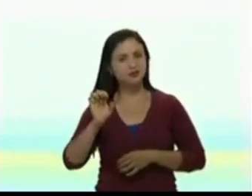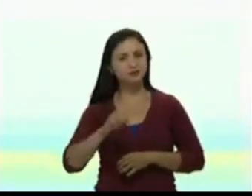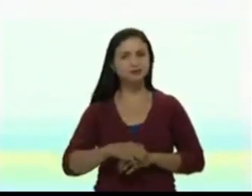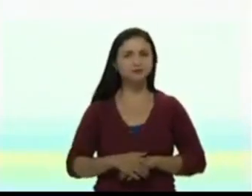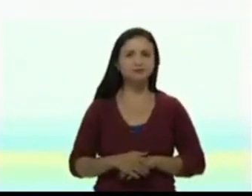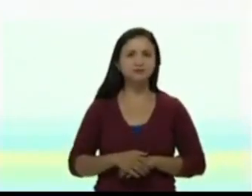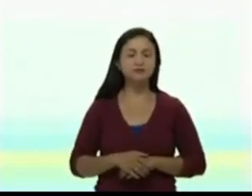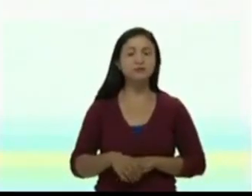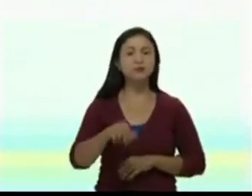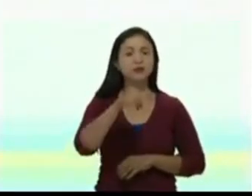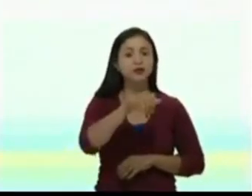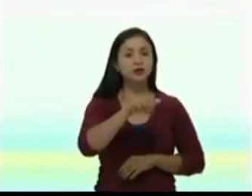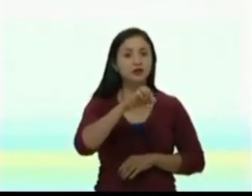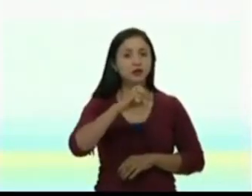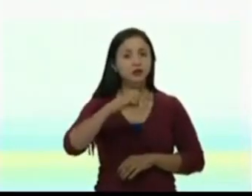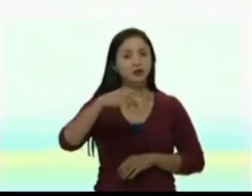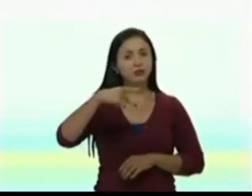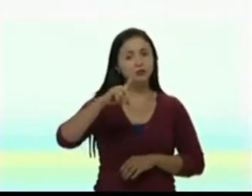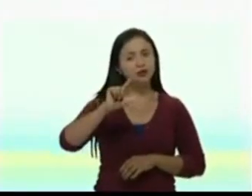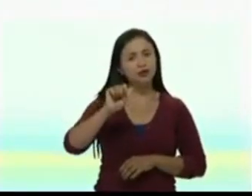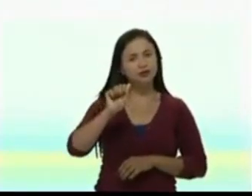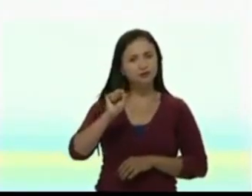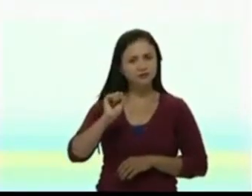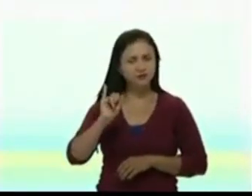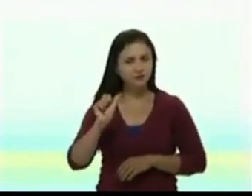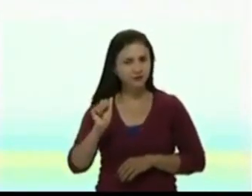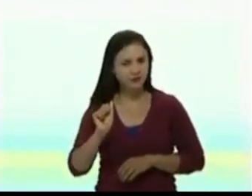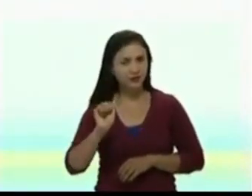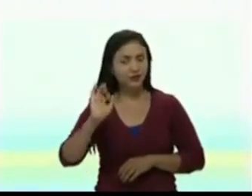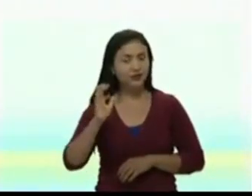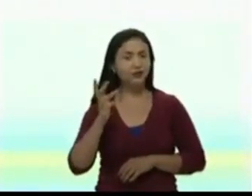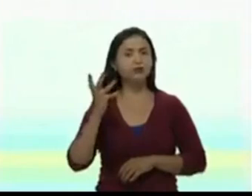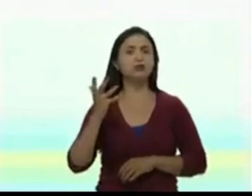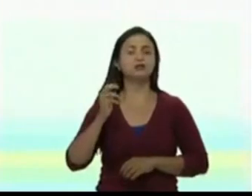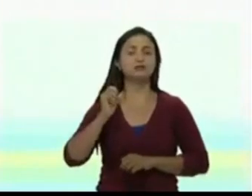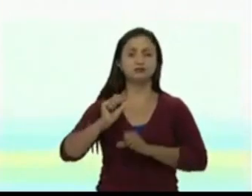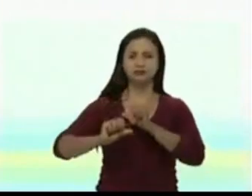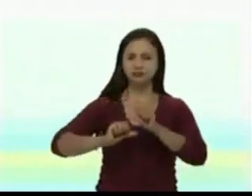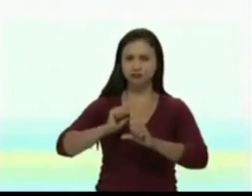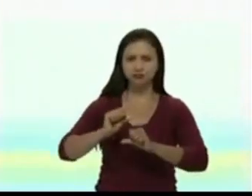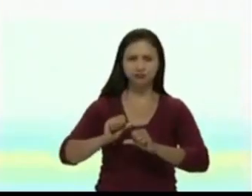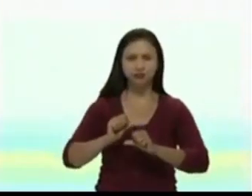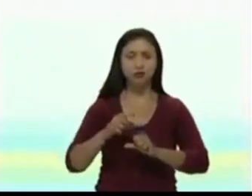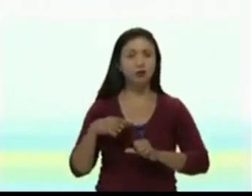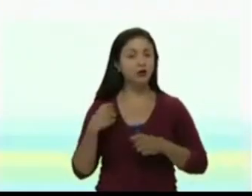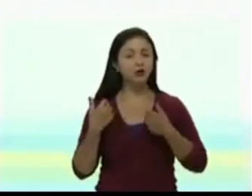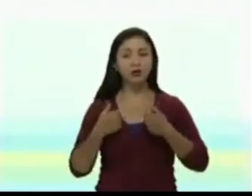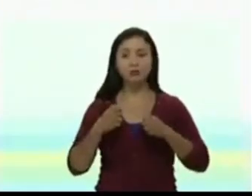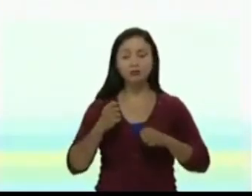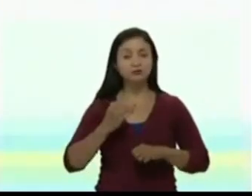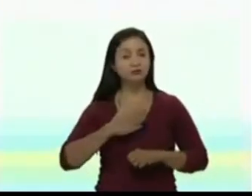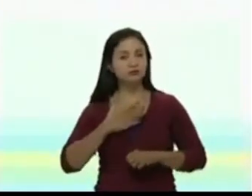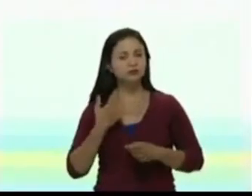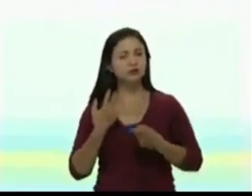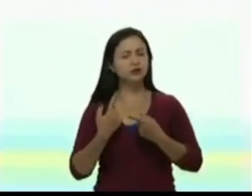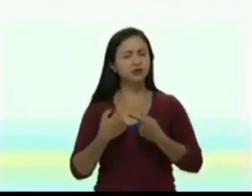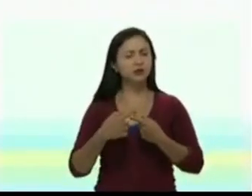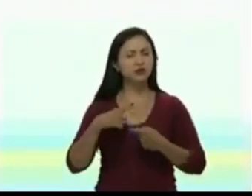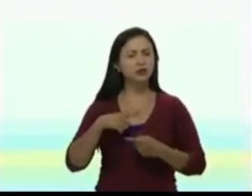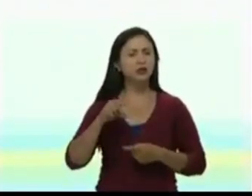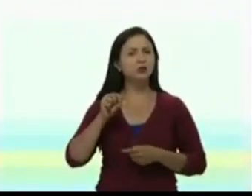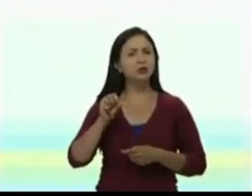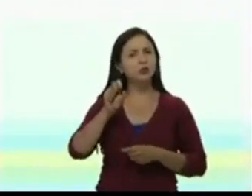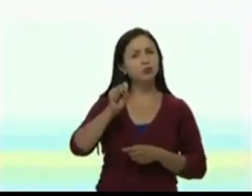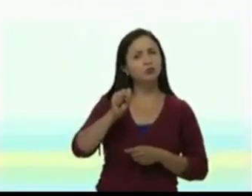Como as neoplasias são causadas por mutações, não precisamos ficar alarmados, porque temos um sistema que é capaz de